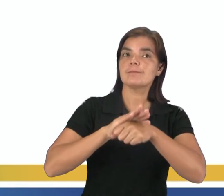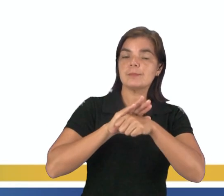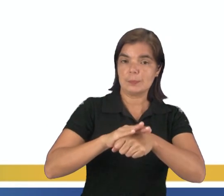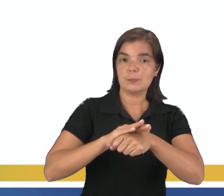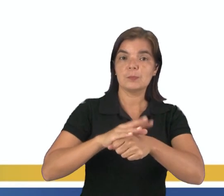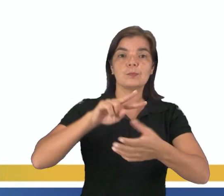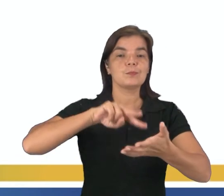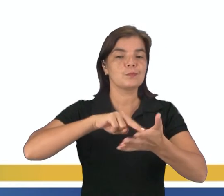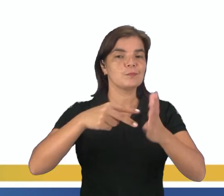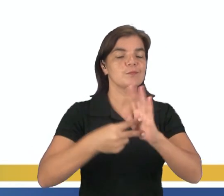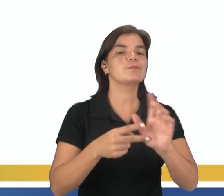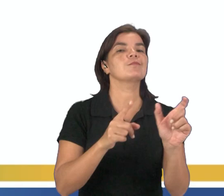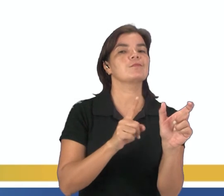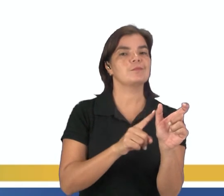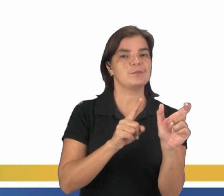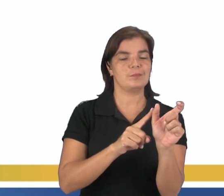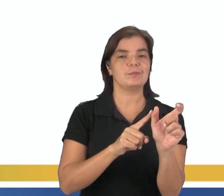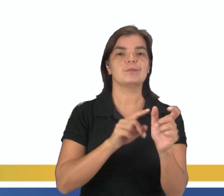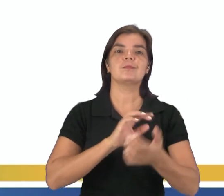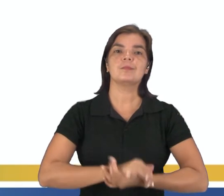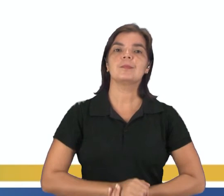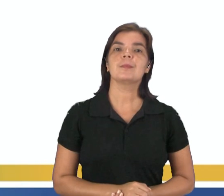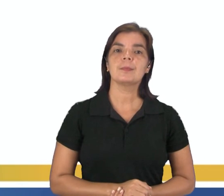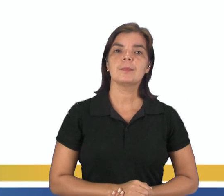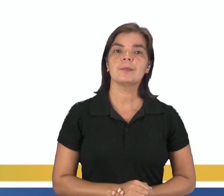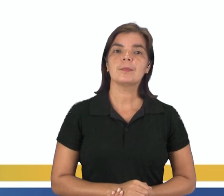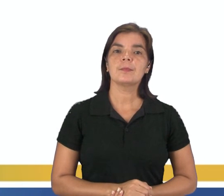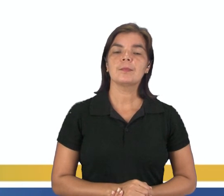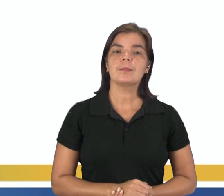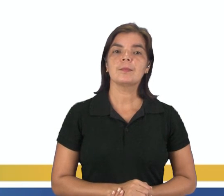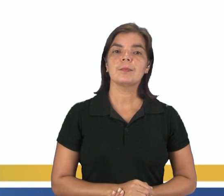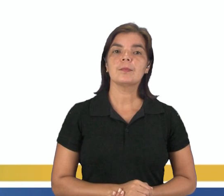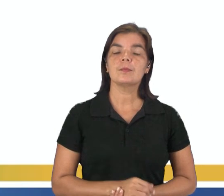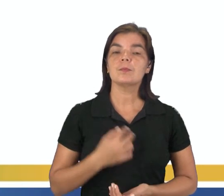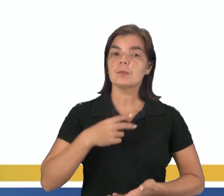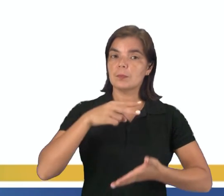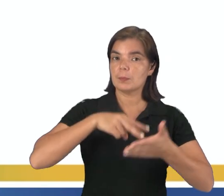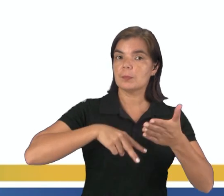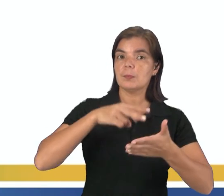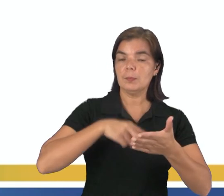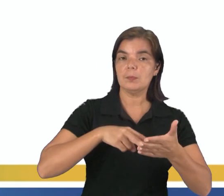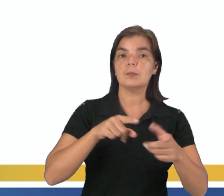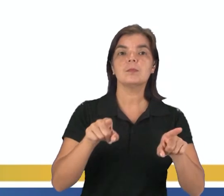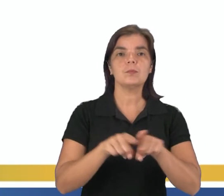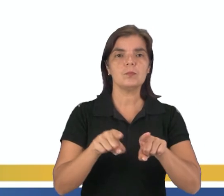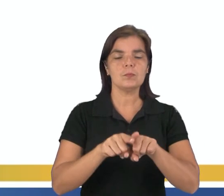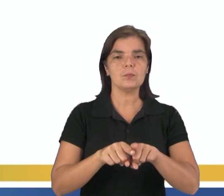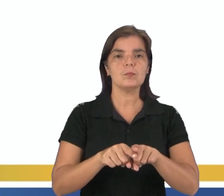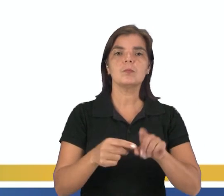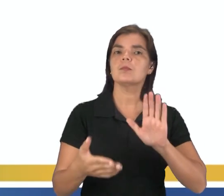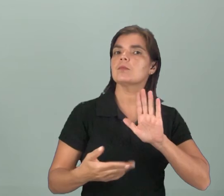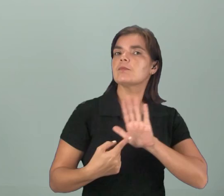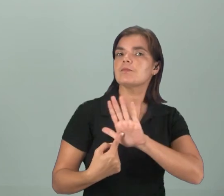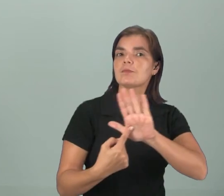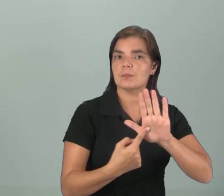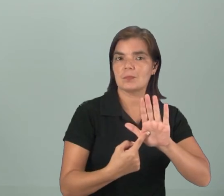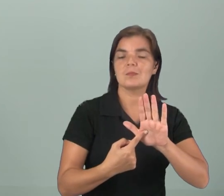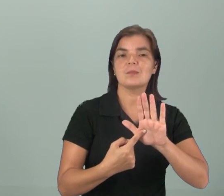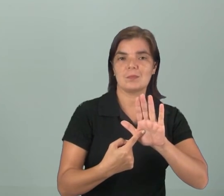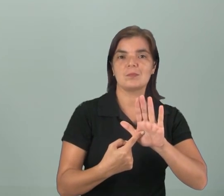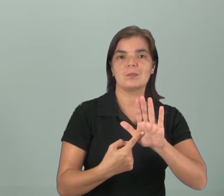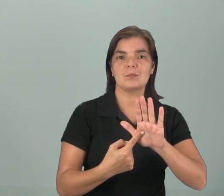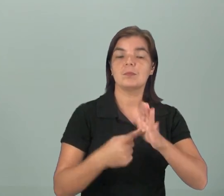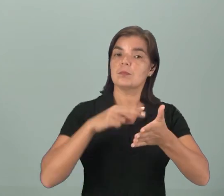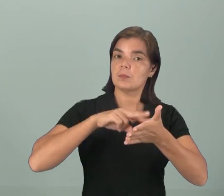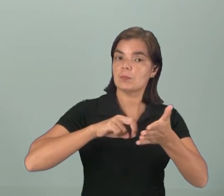na ampliação de significados de palavras, né? A leitura em si, ela te proporciona ampliar